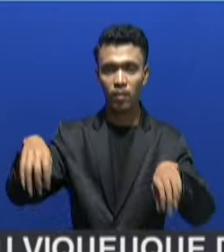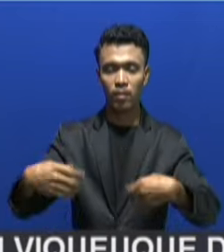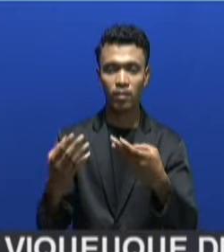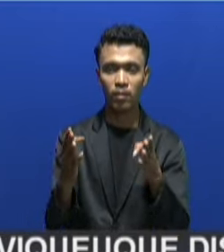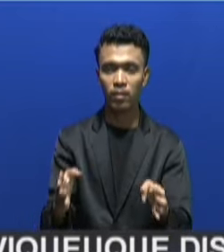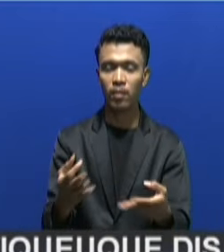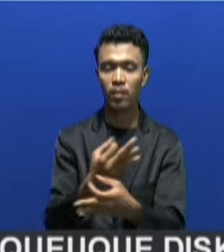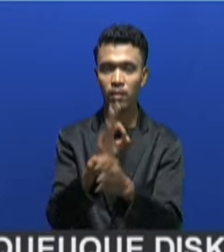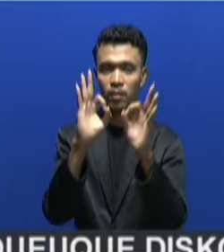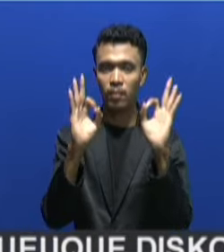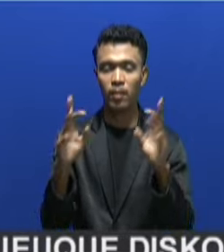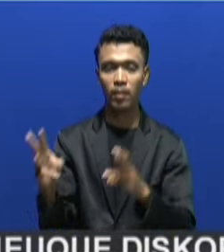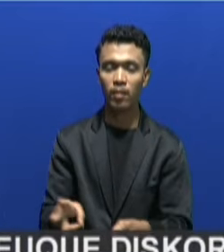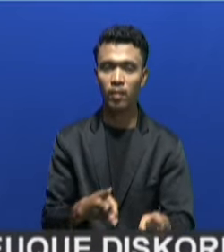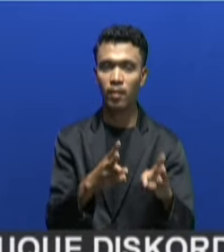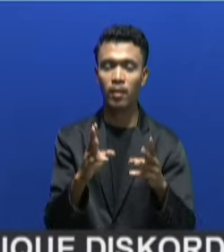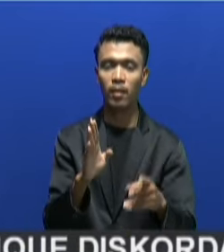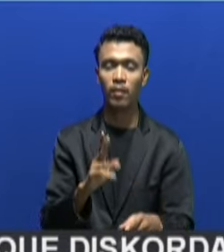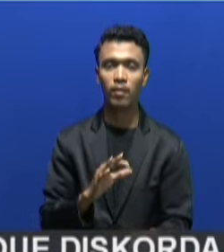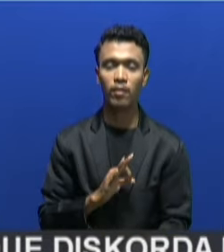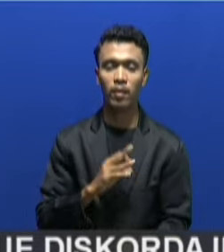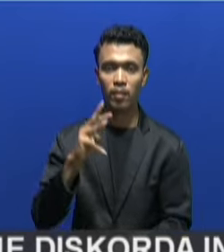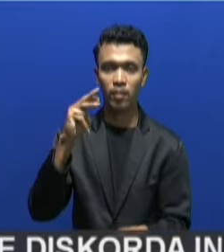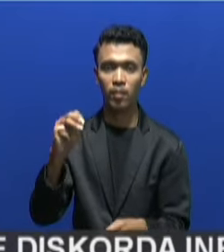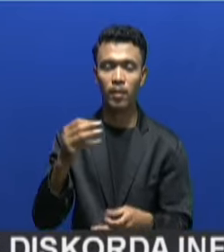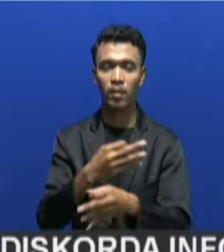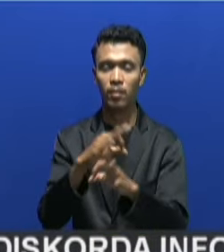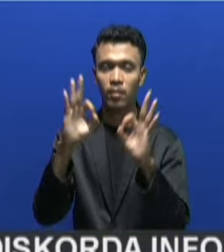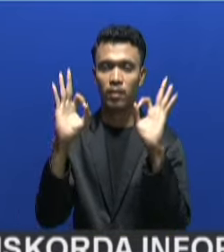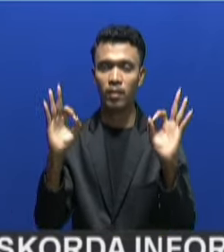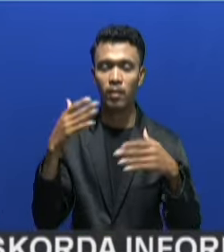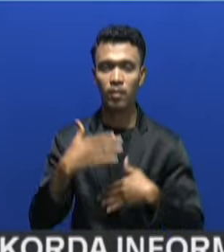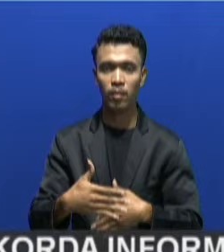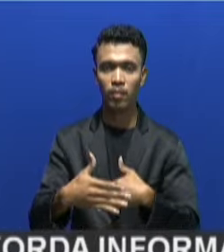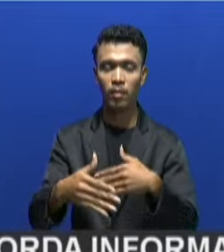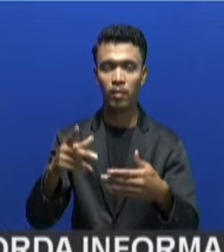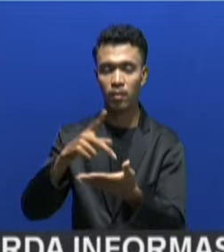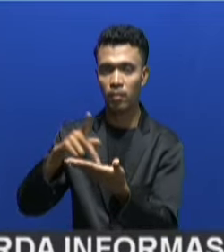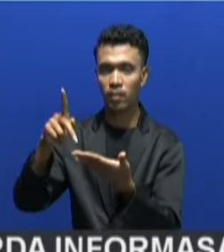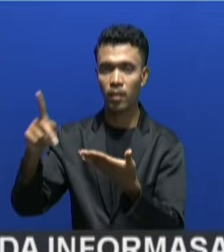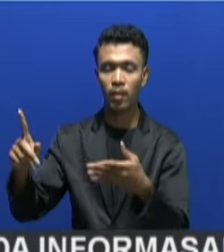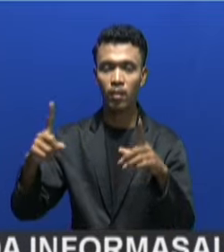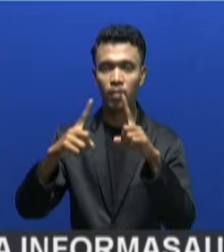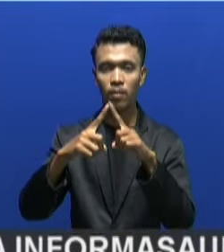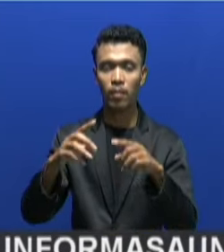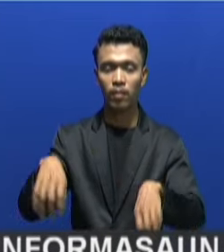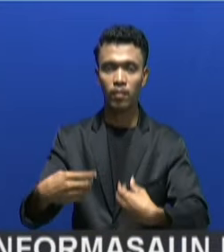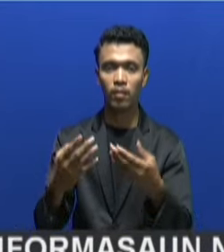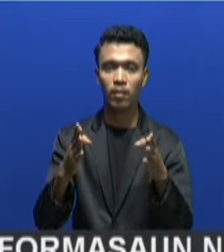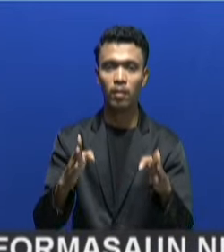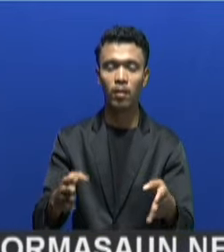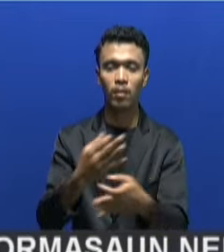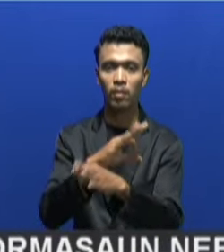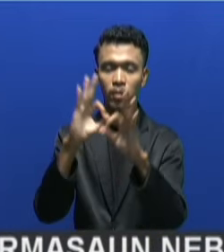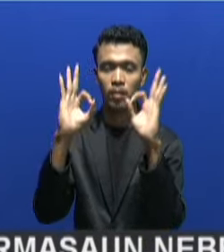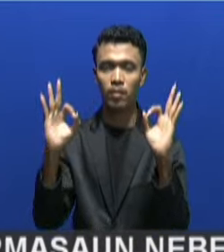ona. No dalam beton e fato metamos a finaliza ona no processo de pagamento para para ensinarmos a matar, né?